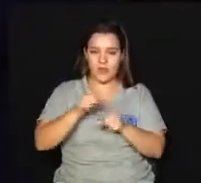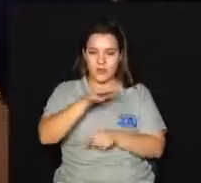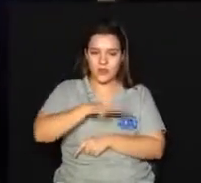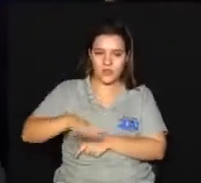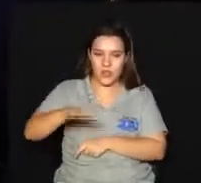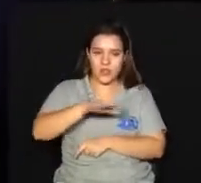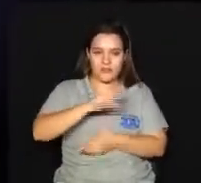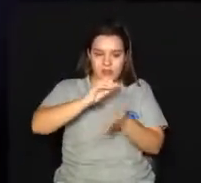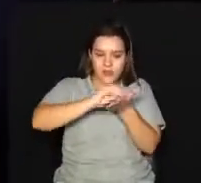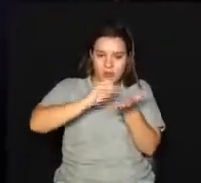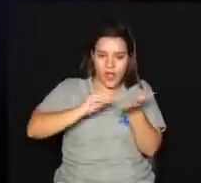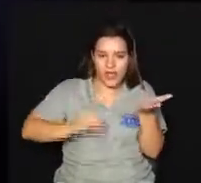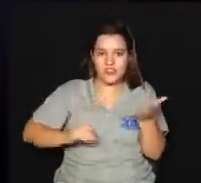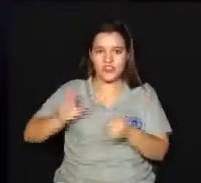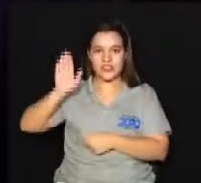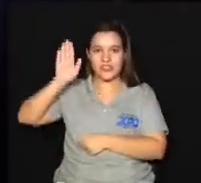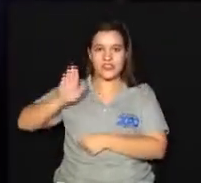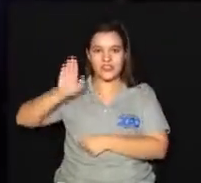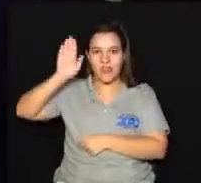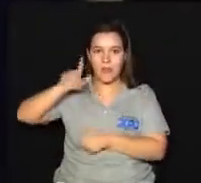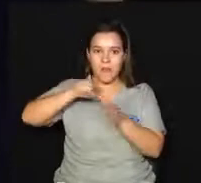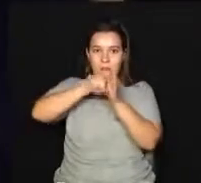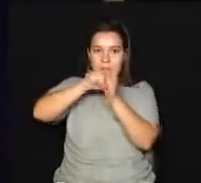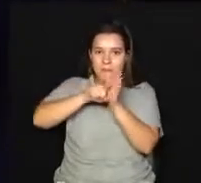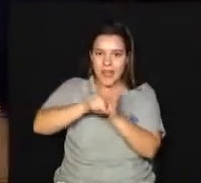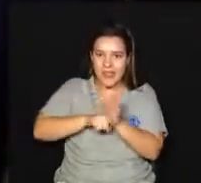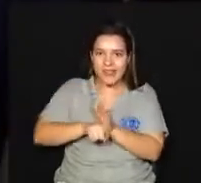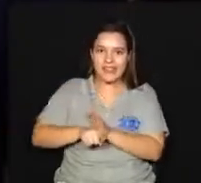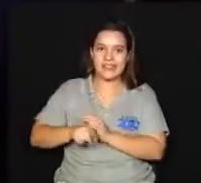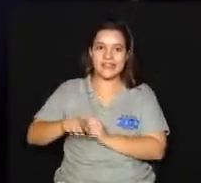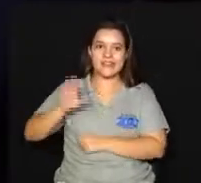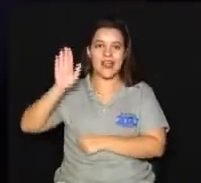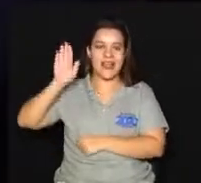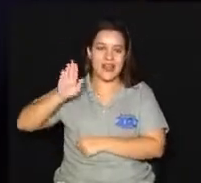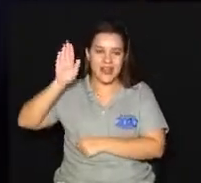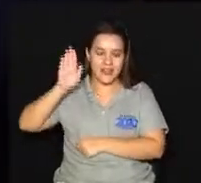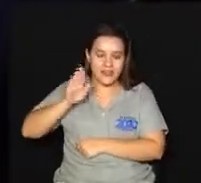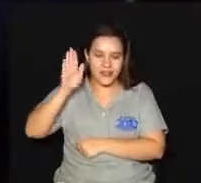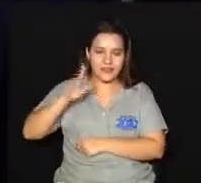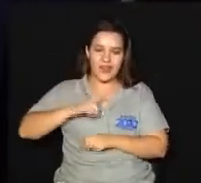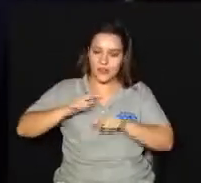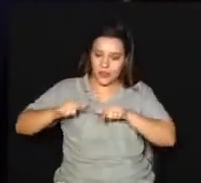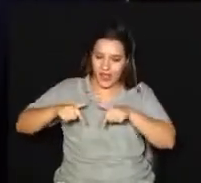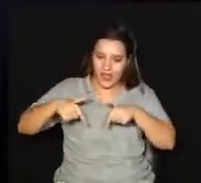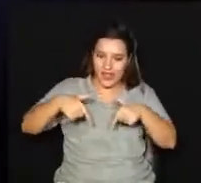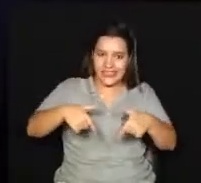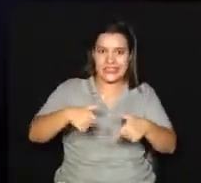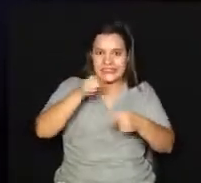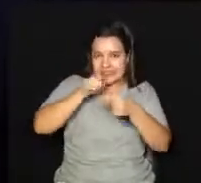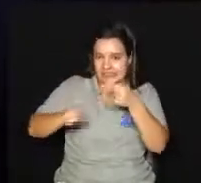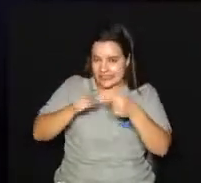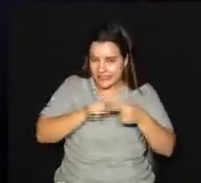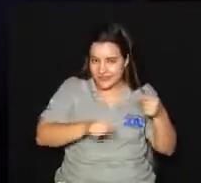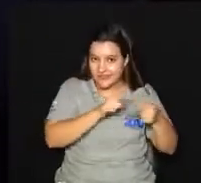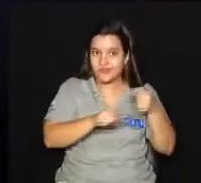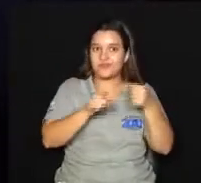dos registros de candidatura, de pesquisas eleitorais, ações por condutas vedadas